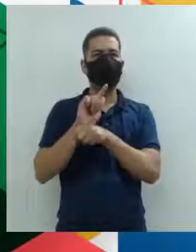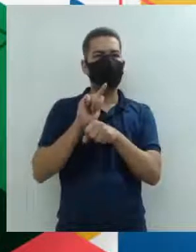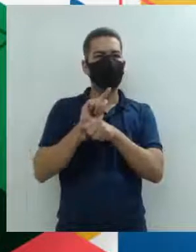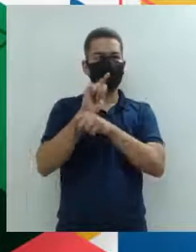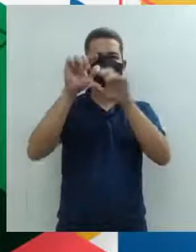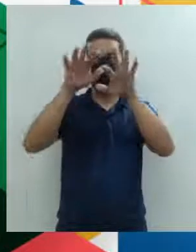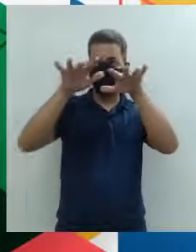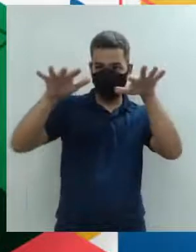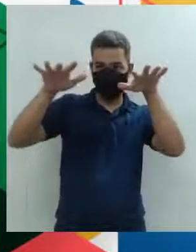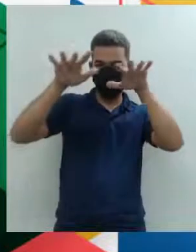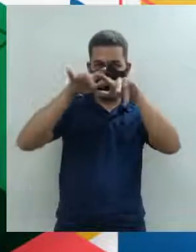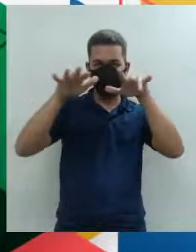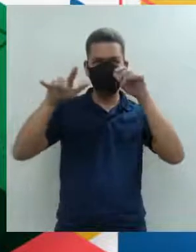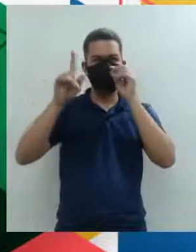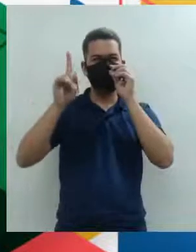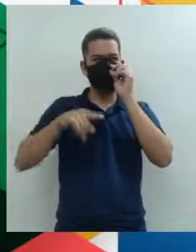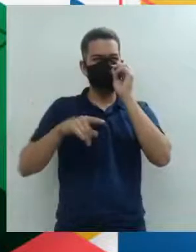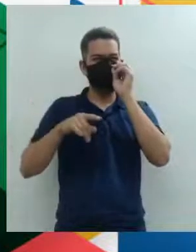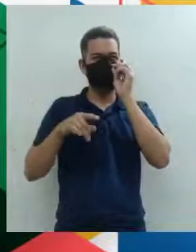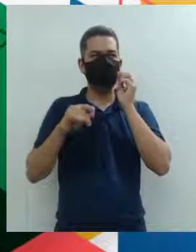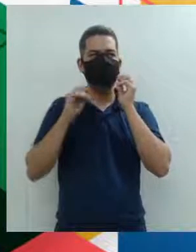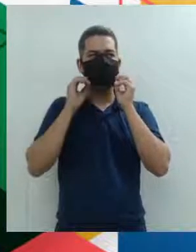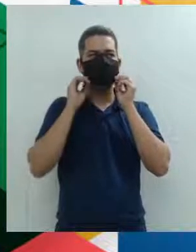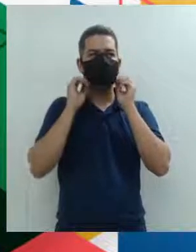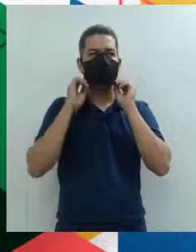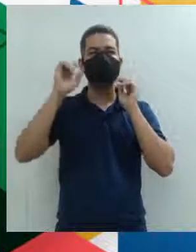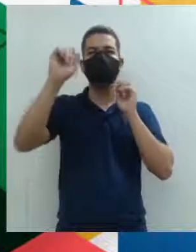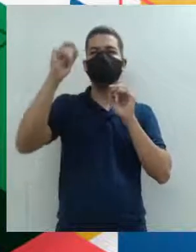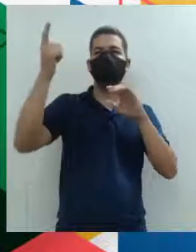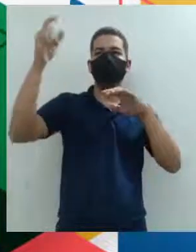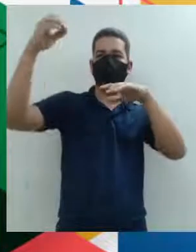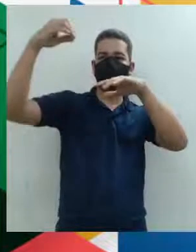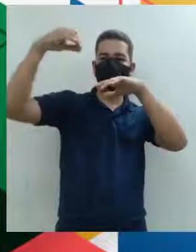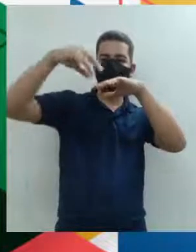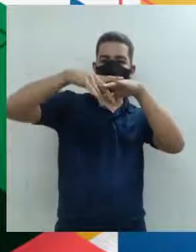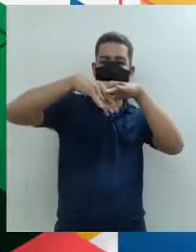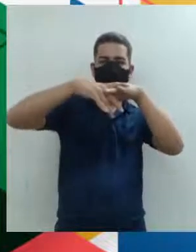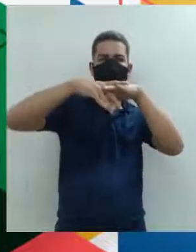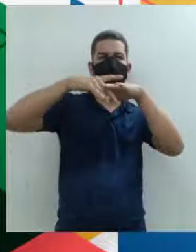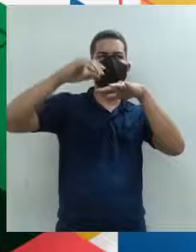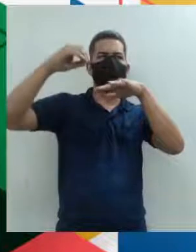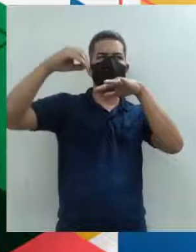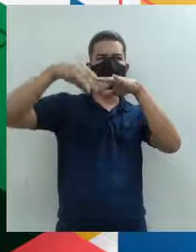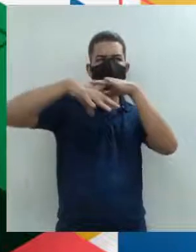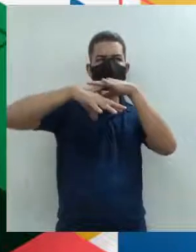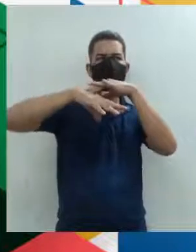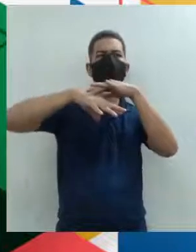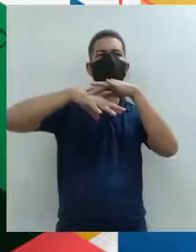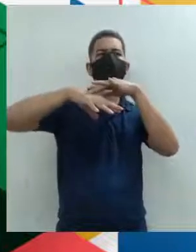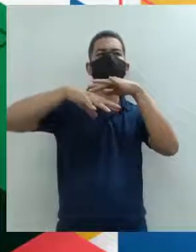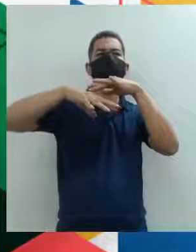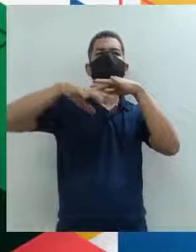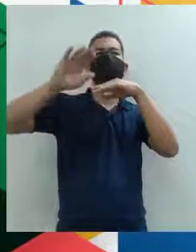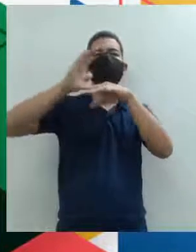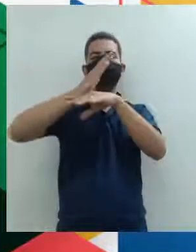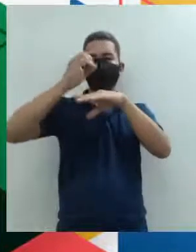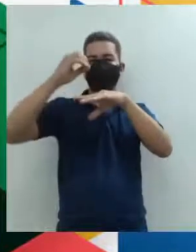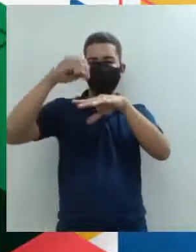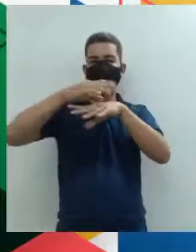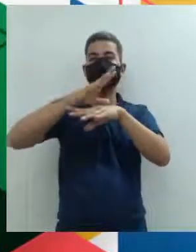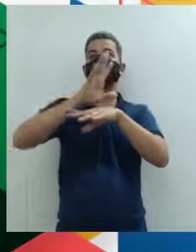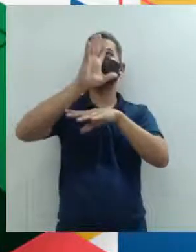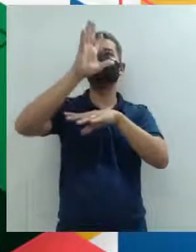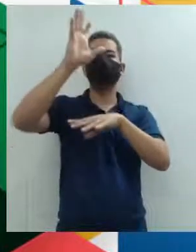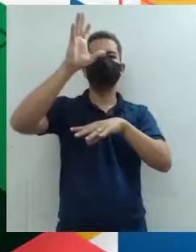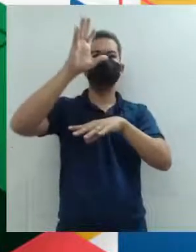cima da superfície, muitas vezes eles deixam os raios solares passarem, né? Parte desses raios solares passam e parte desses raios são refletidos